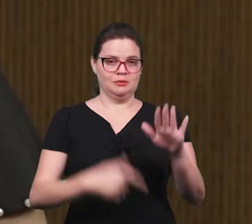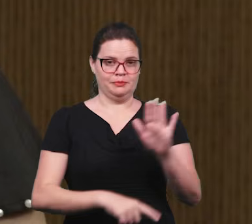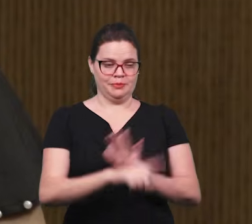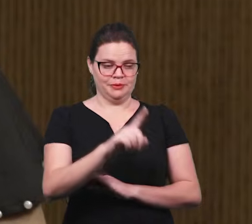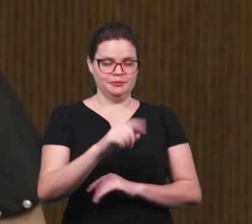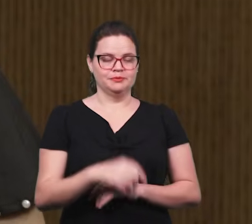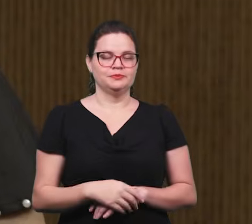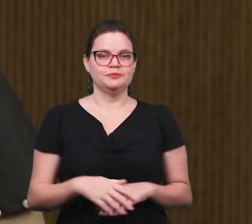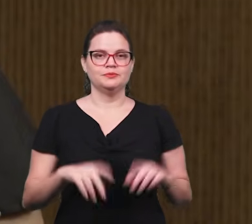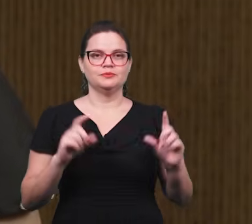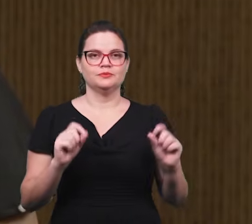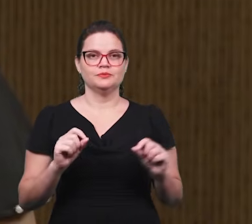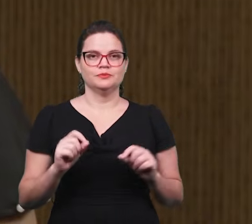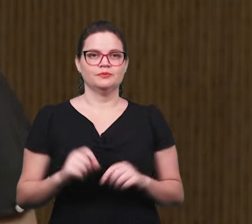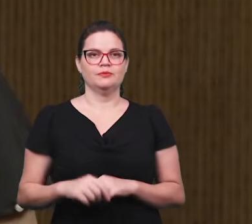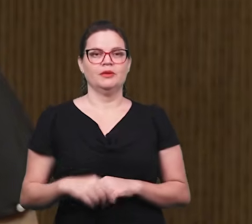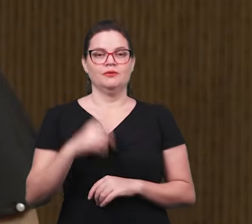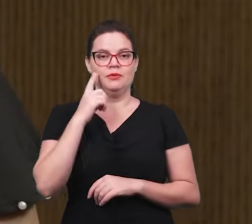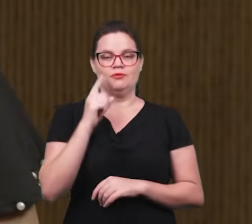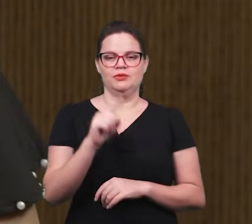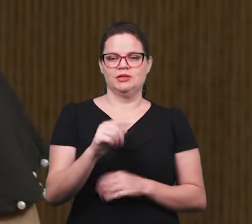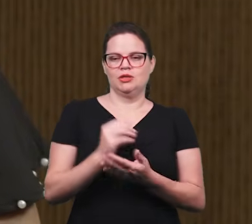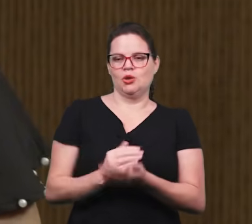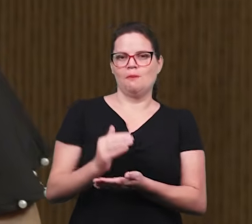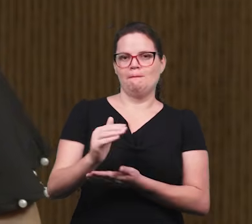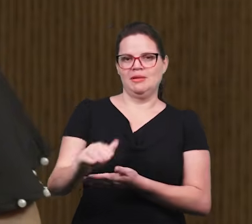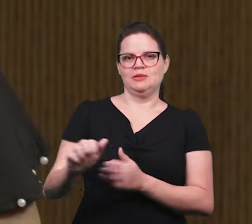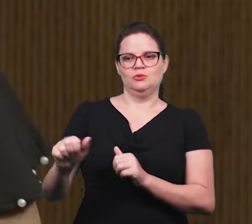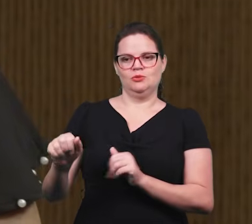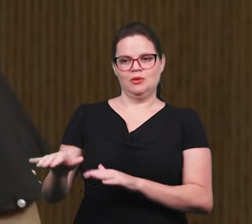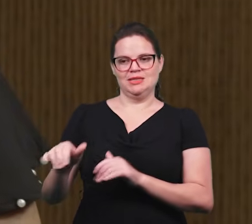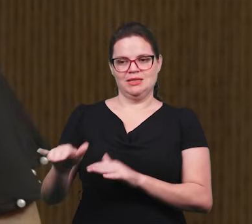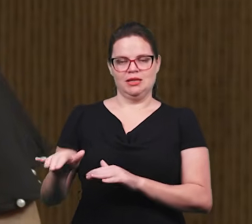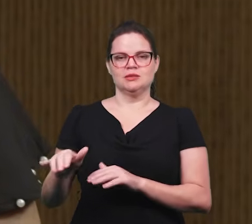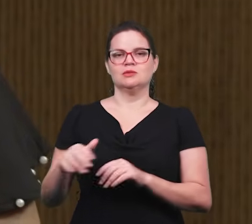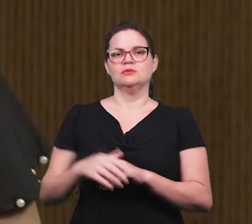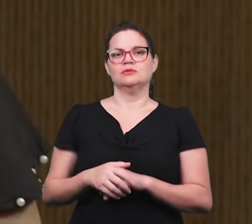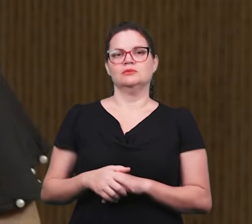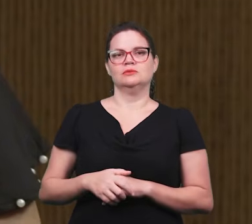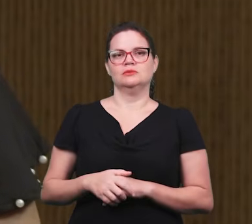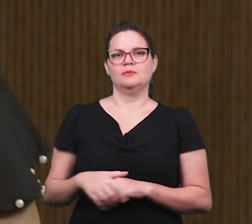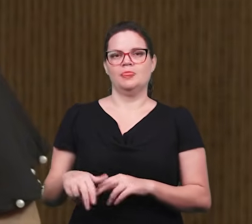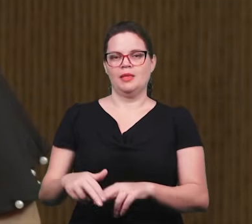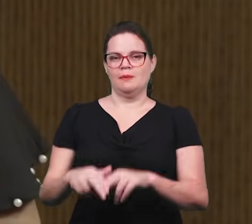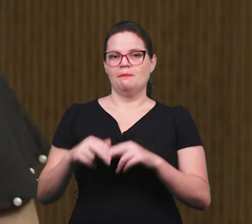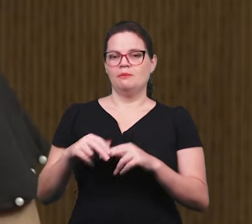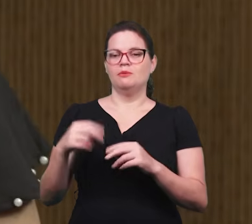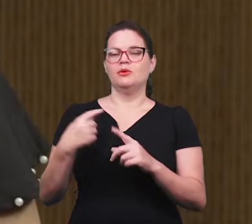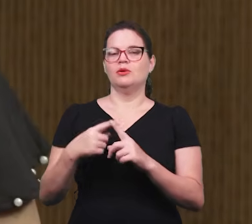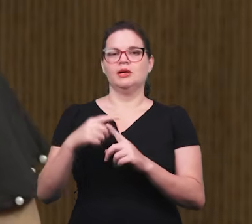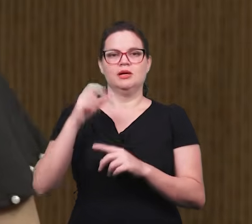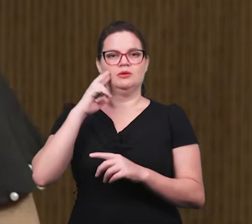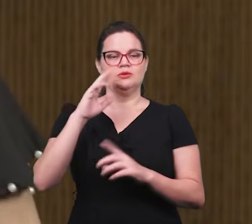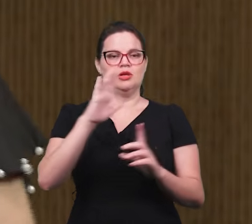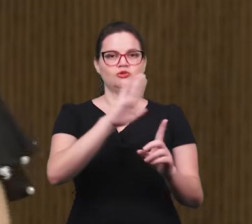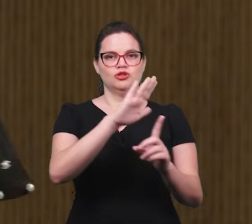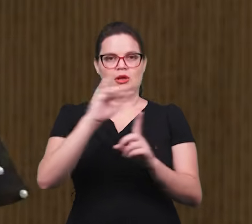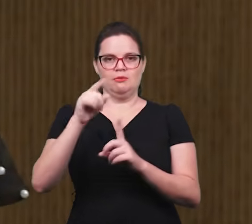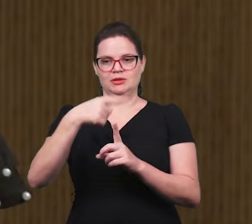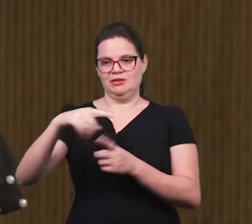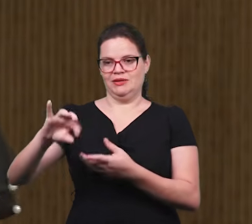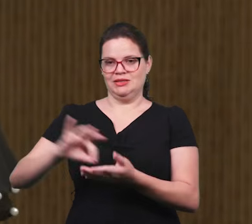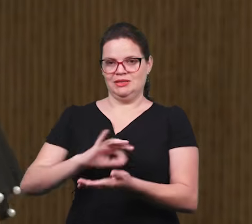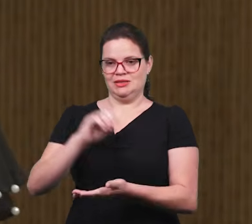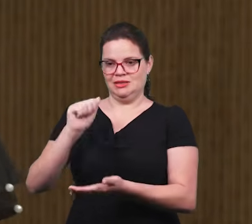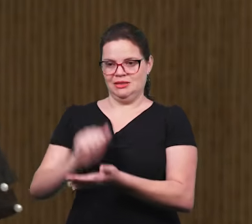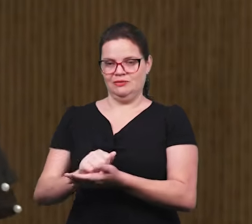é a diferença entre você ingressar no Exército pelo alistamento e por concurso. Qual é a diferença